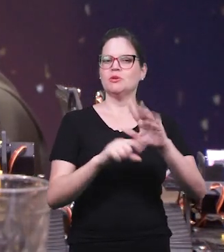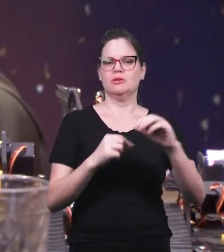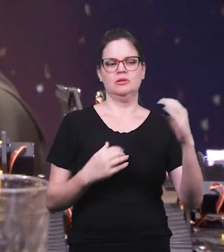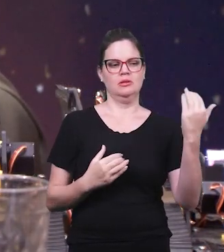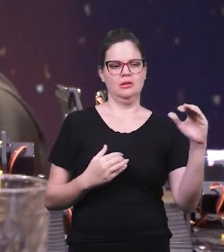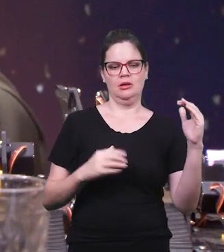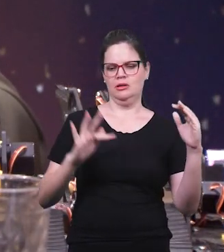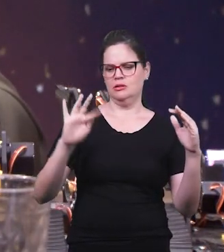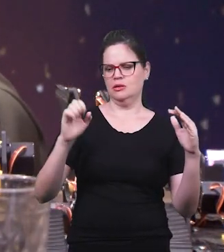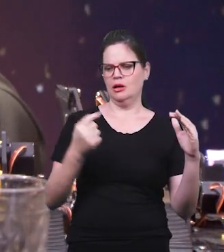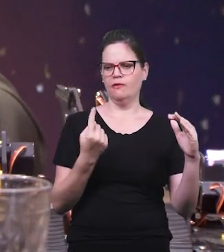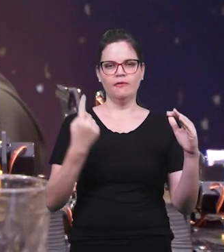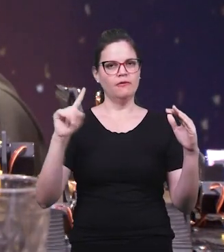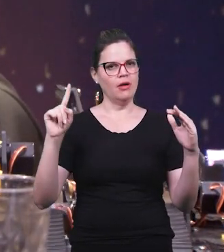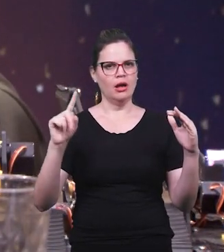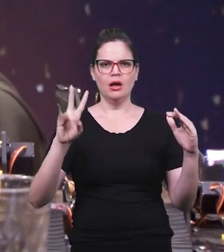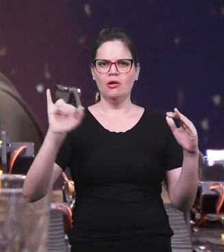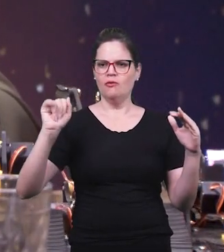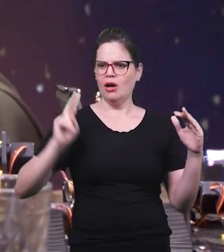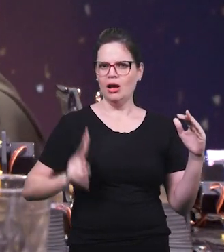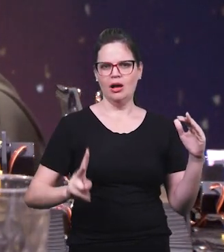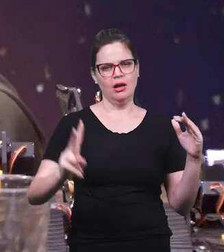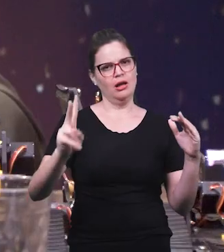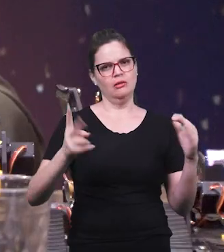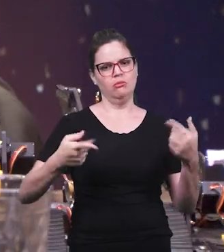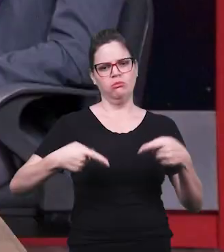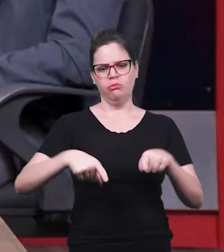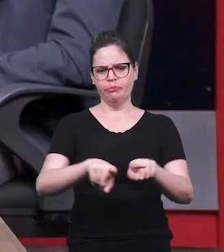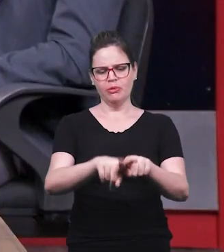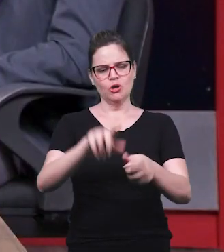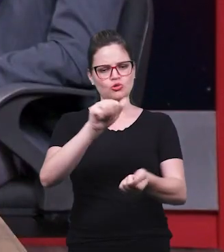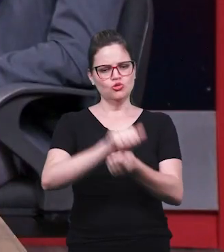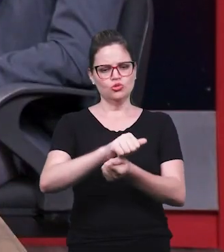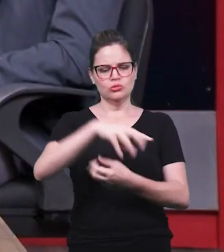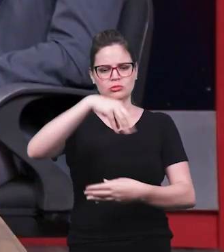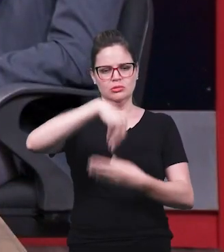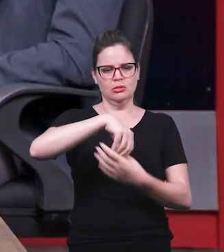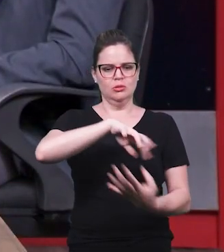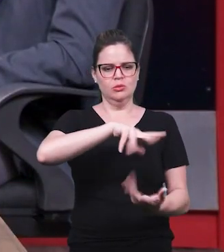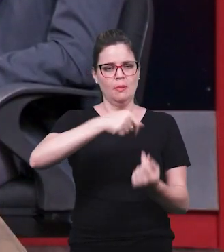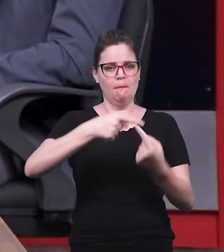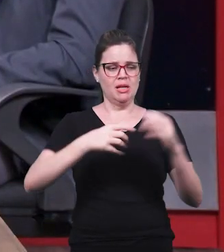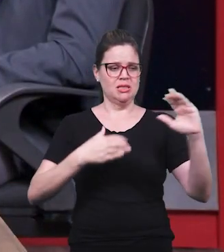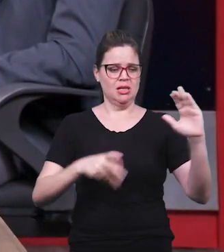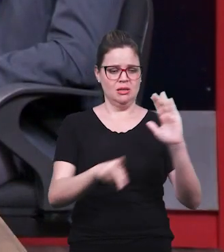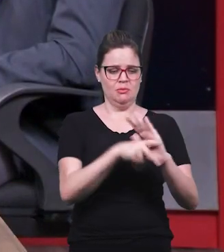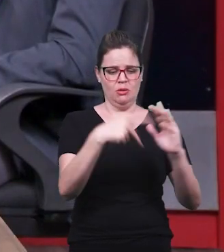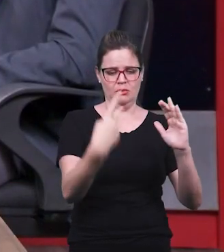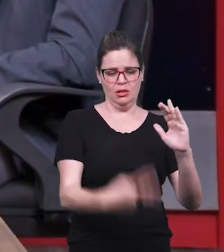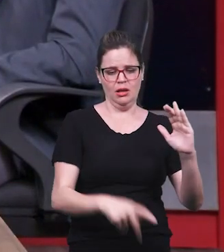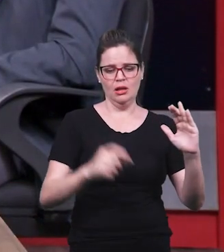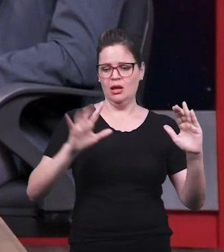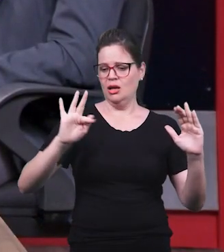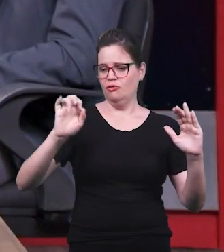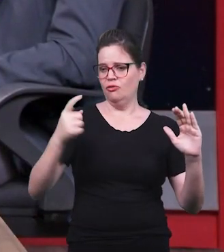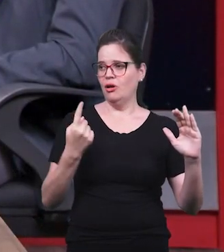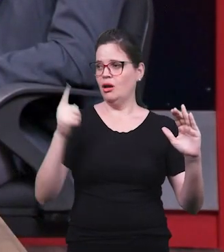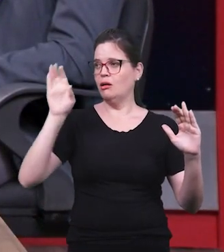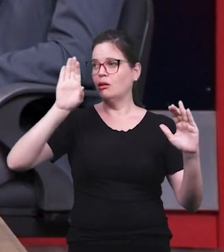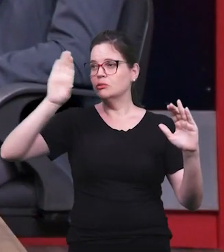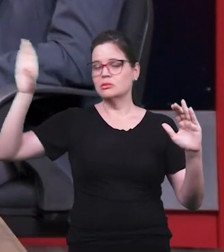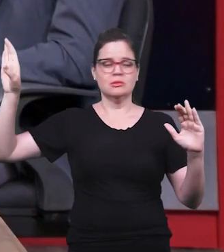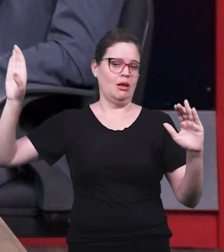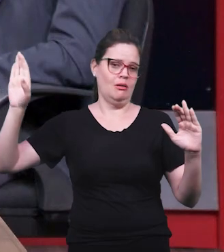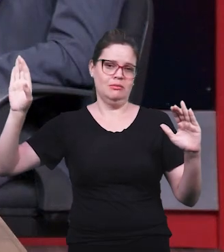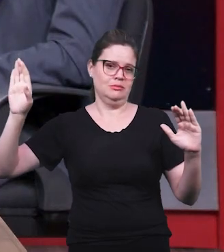fé, elas vão coexistir dentro de universos distintos, né? A ciência vai falar das coisas dessa vida e tá tudo certo, e a fé